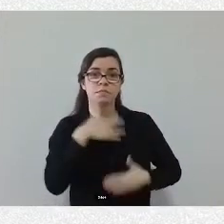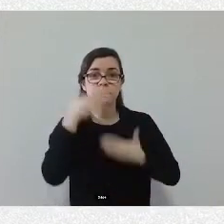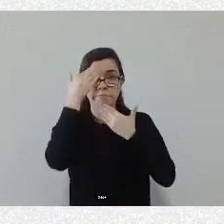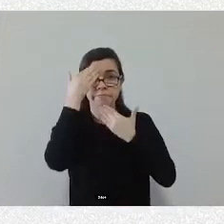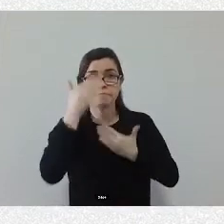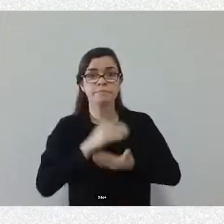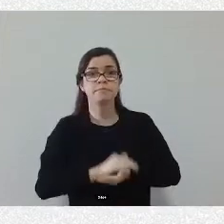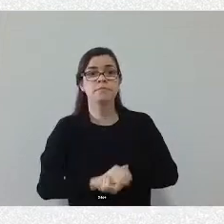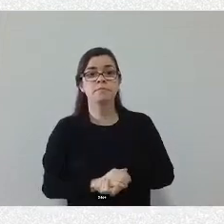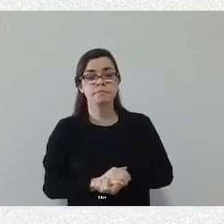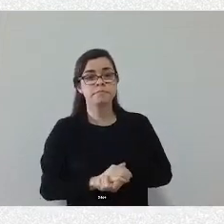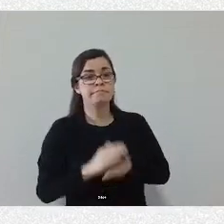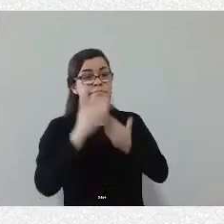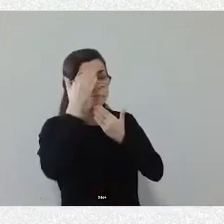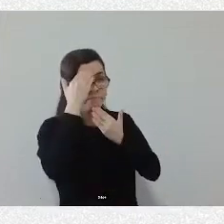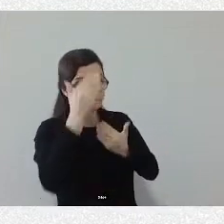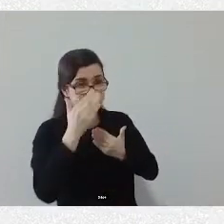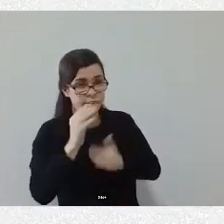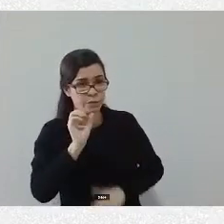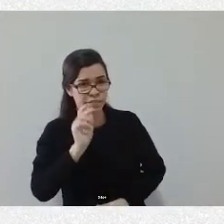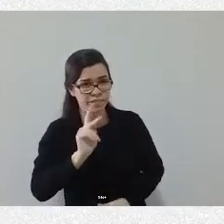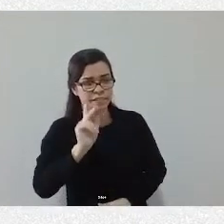Ok, obrigado. Respondido, Evelyn.